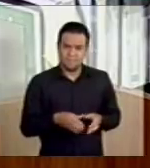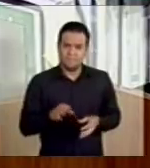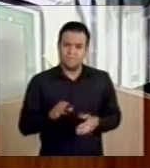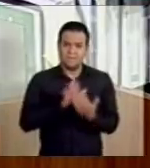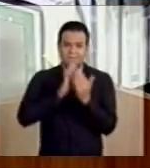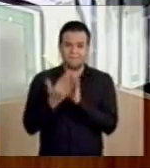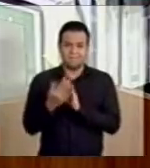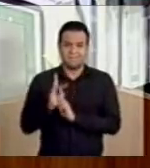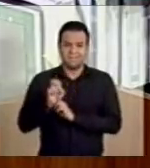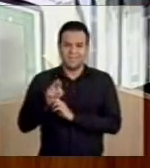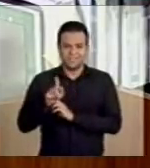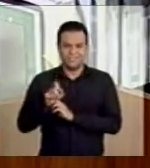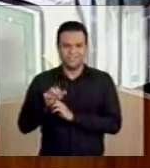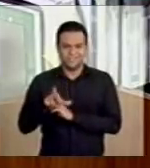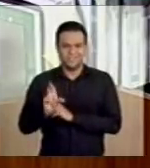transgêneros,